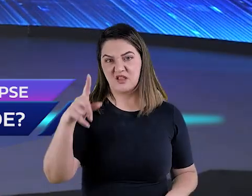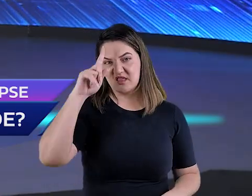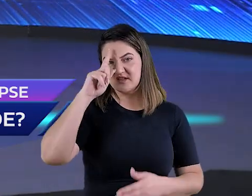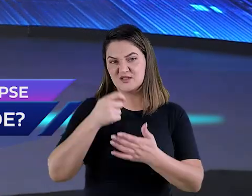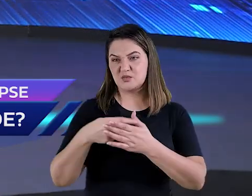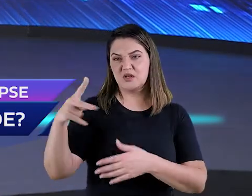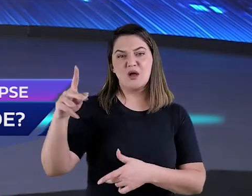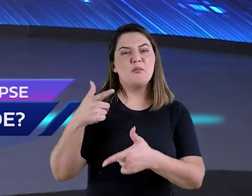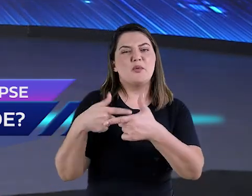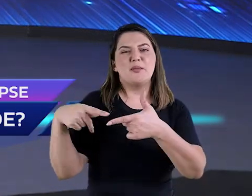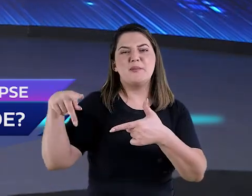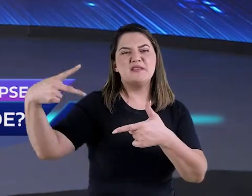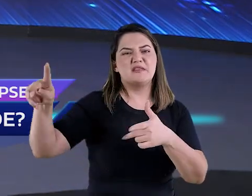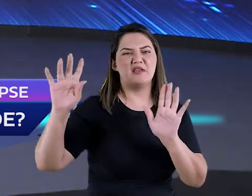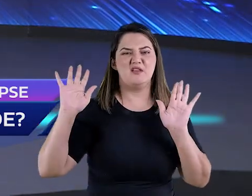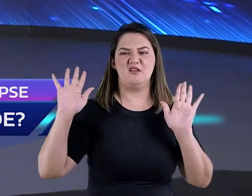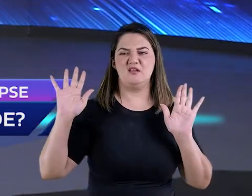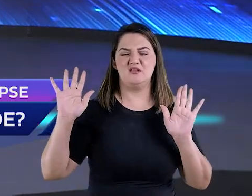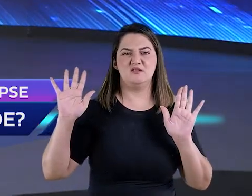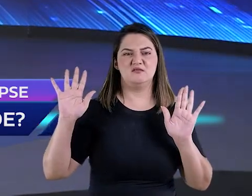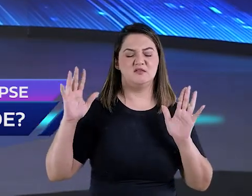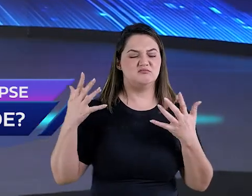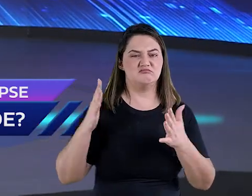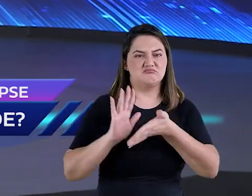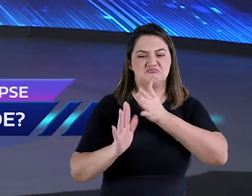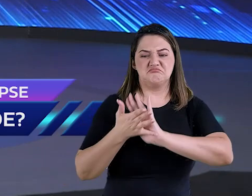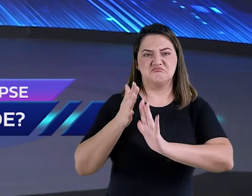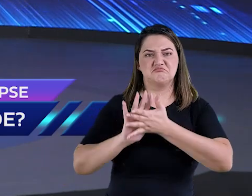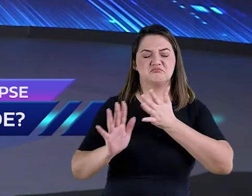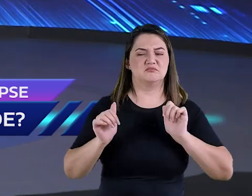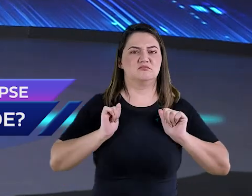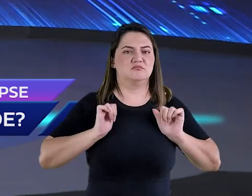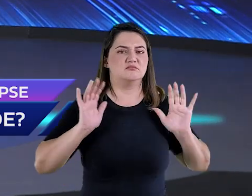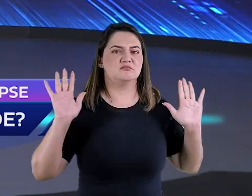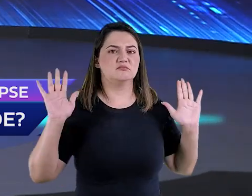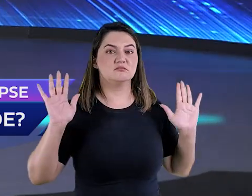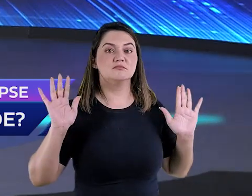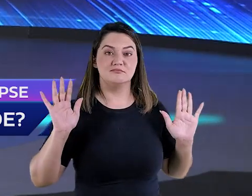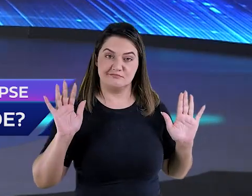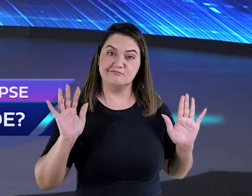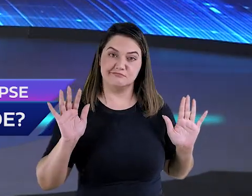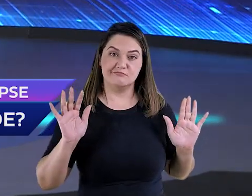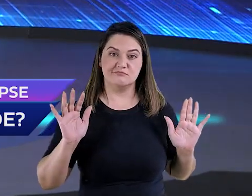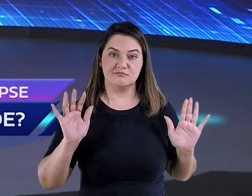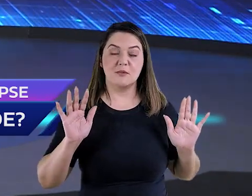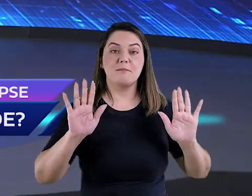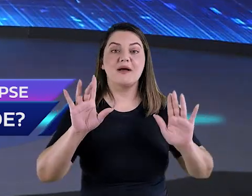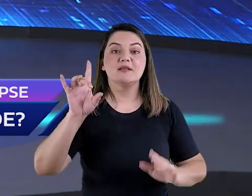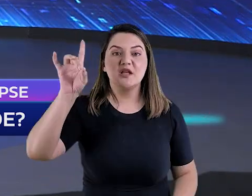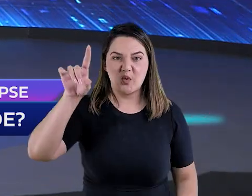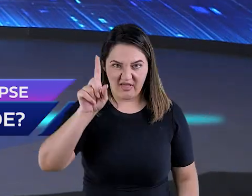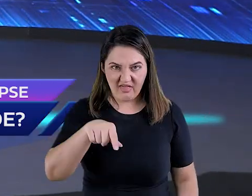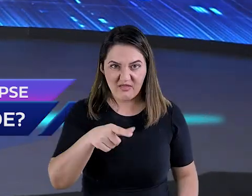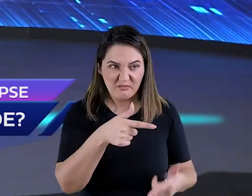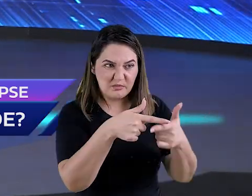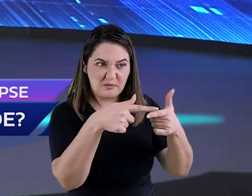vai, não vai, se faz, não faz, se quer, não quer. Deus está dizendo, olha, eu repreendo porque eu